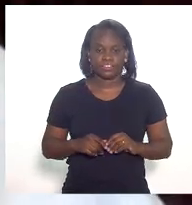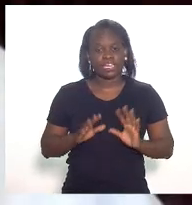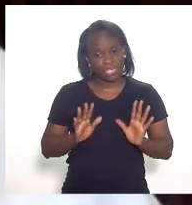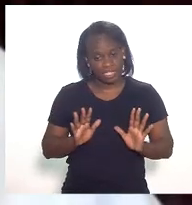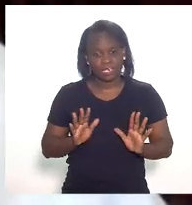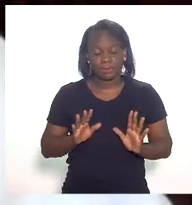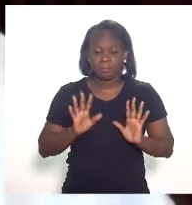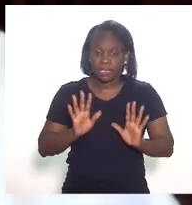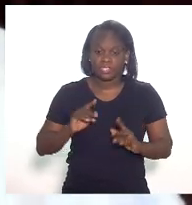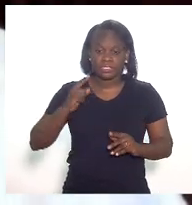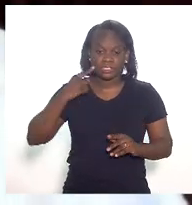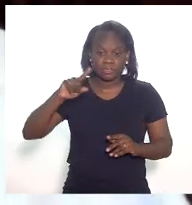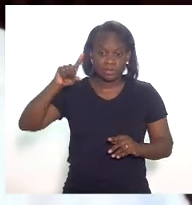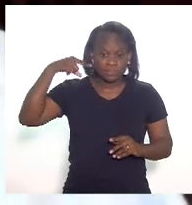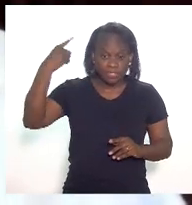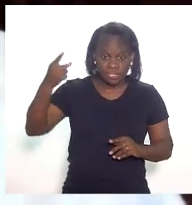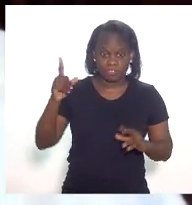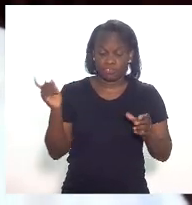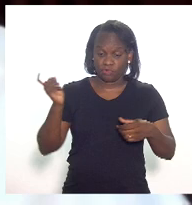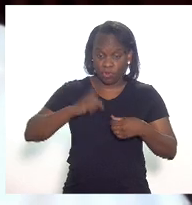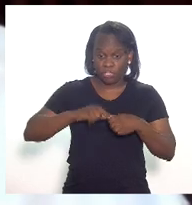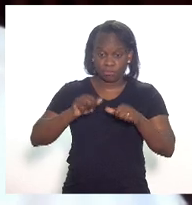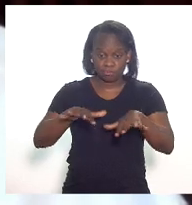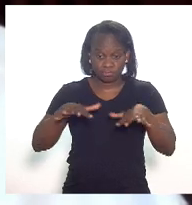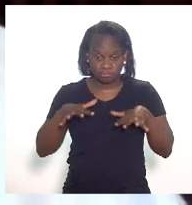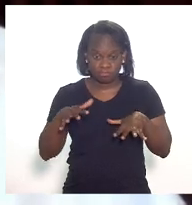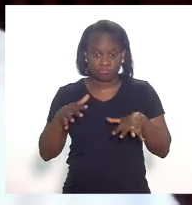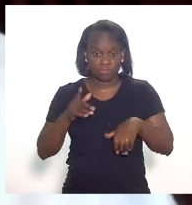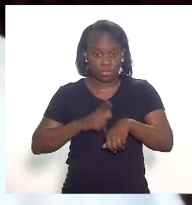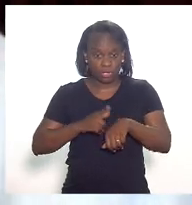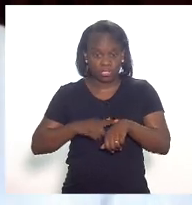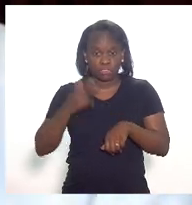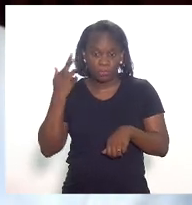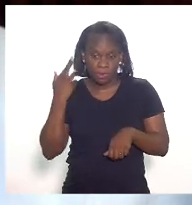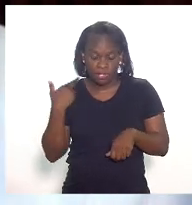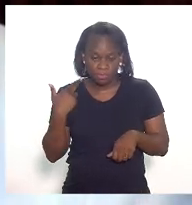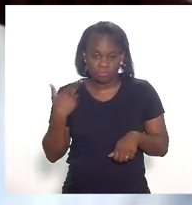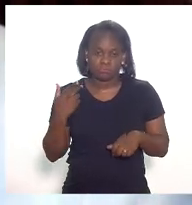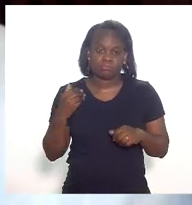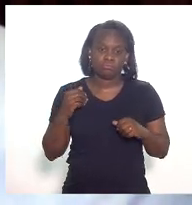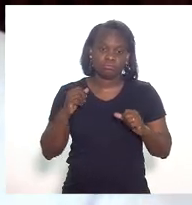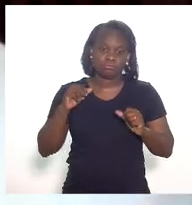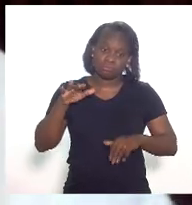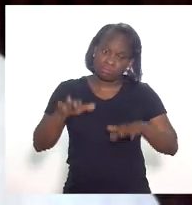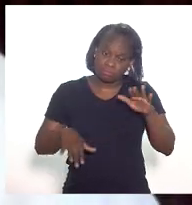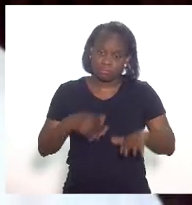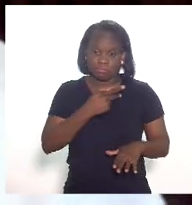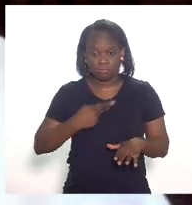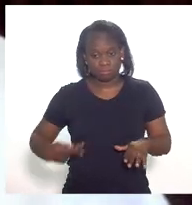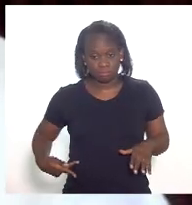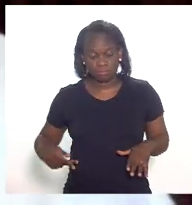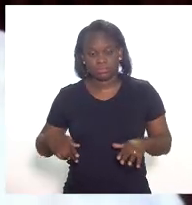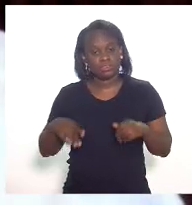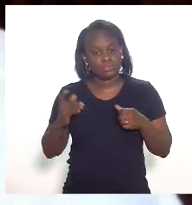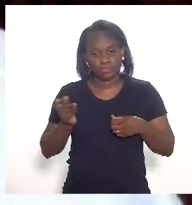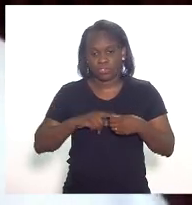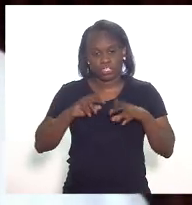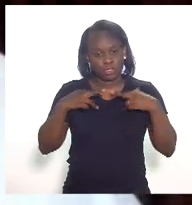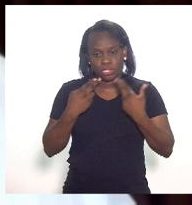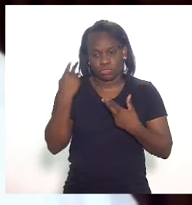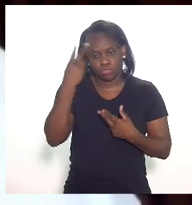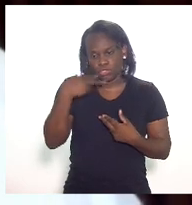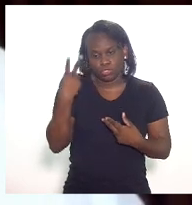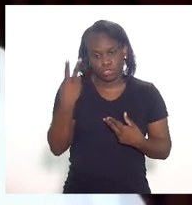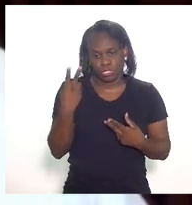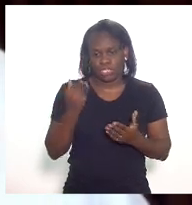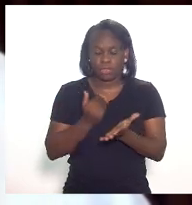Semana que vem, se o plenário voltar no horário normal, dependendo da posição do presidente, nós voltaremos em duas horas.